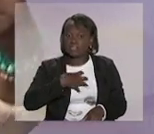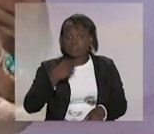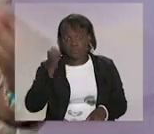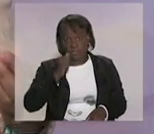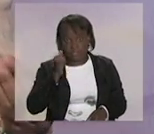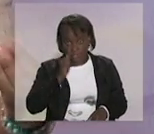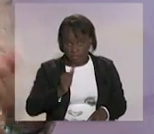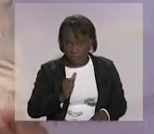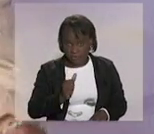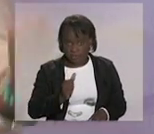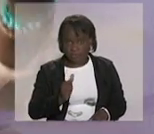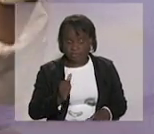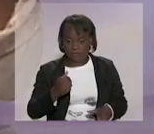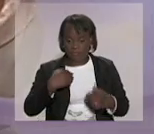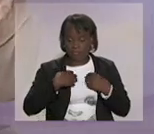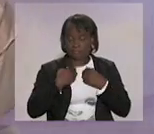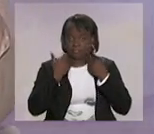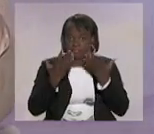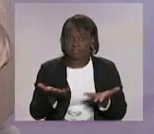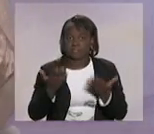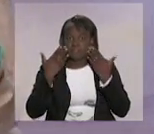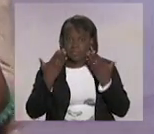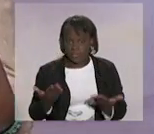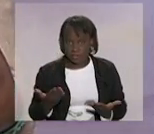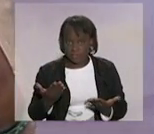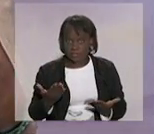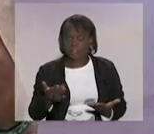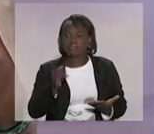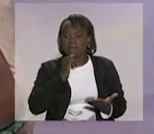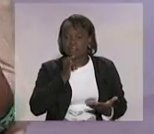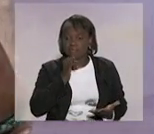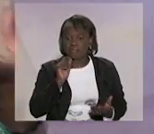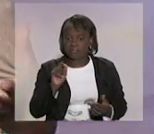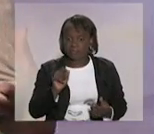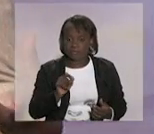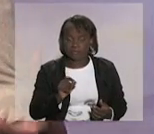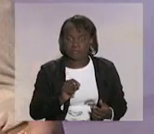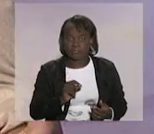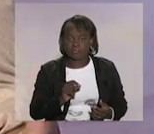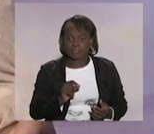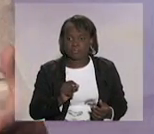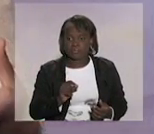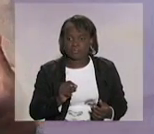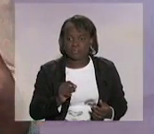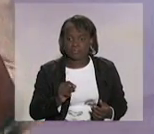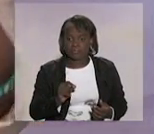ser mulher de dentro para fora. Isso quer dizer que